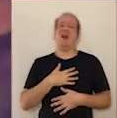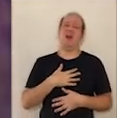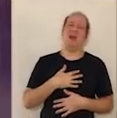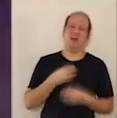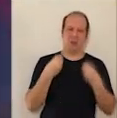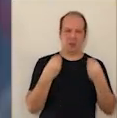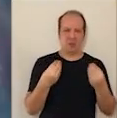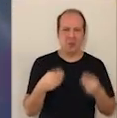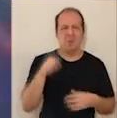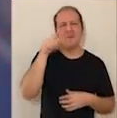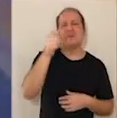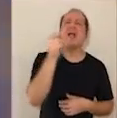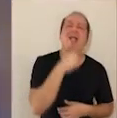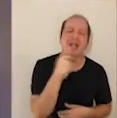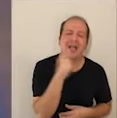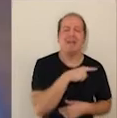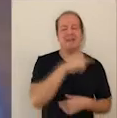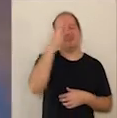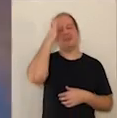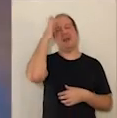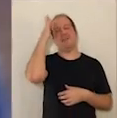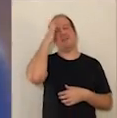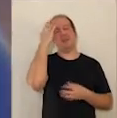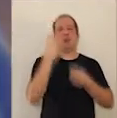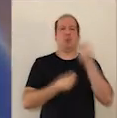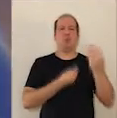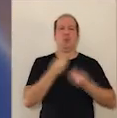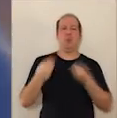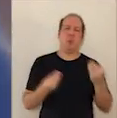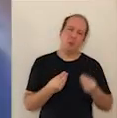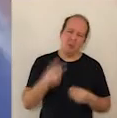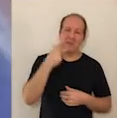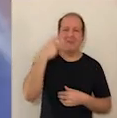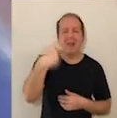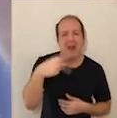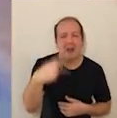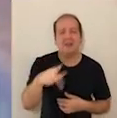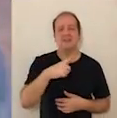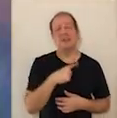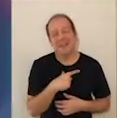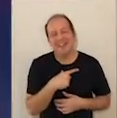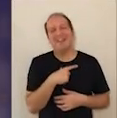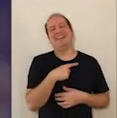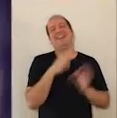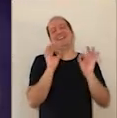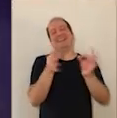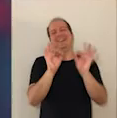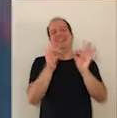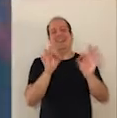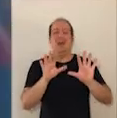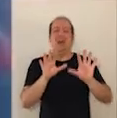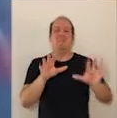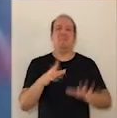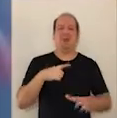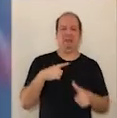Voltor, seu chicanista de primeira, sabe muito bem esconder a tua cobiça debaixo do manto da lei.